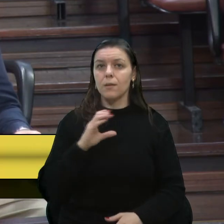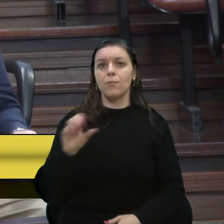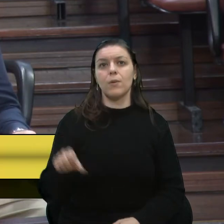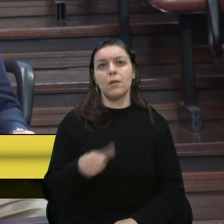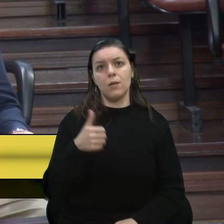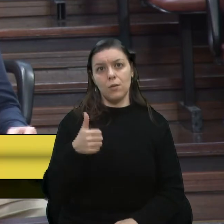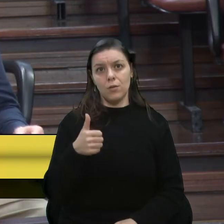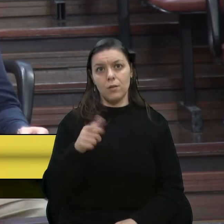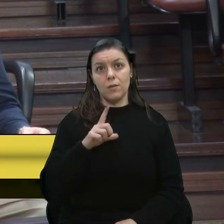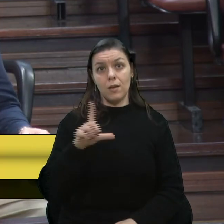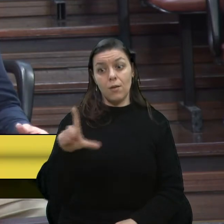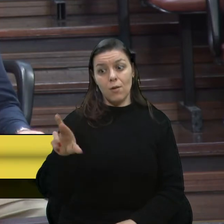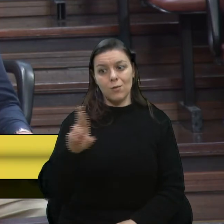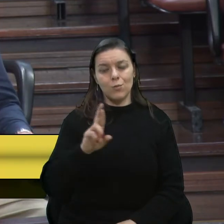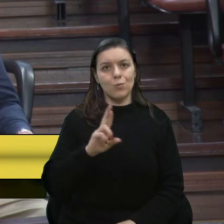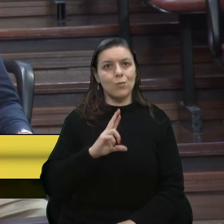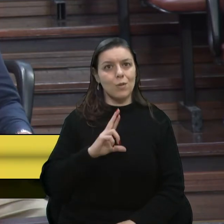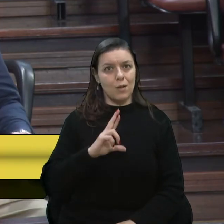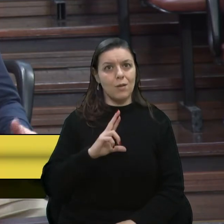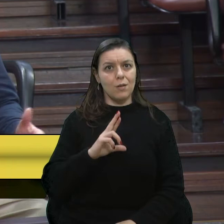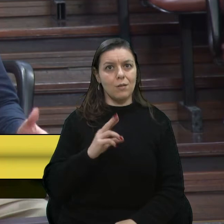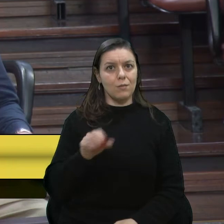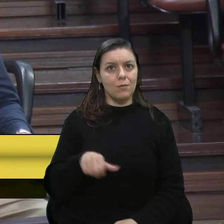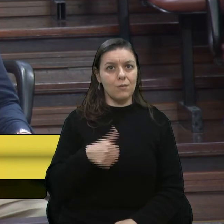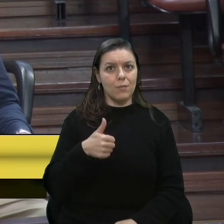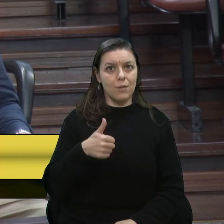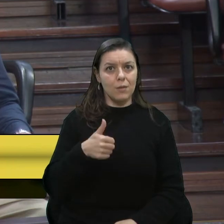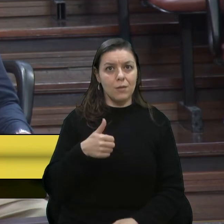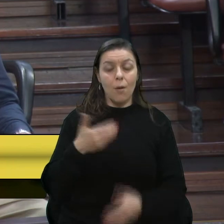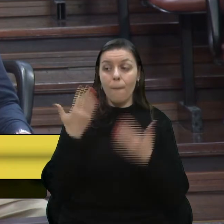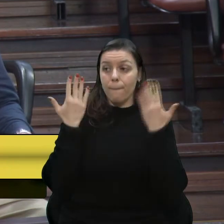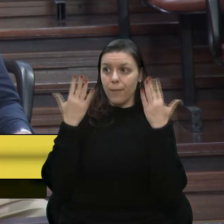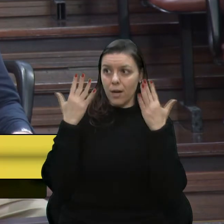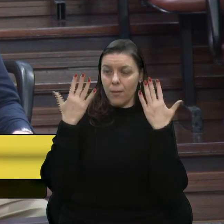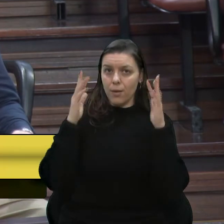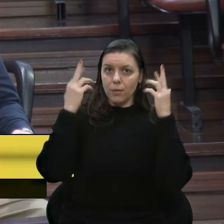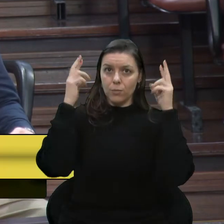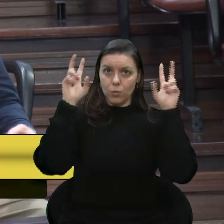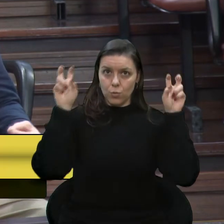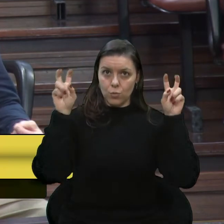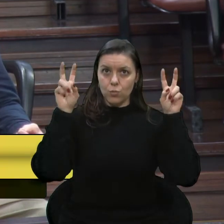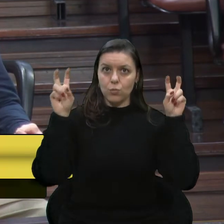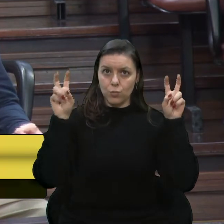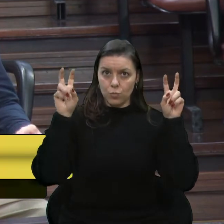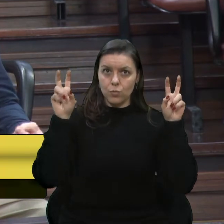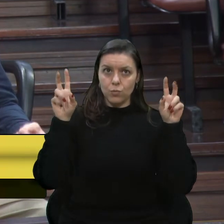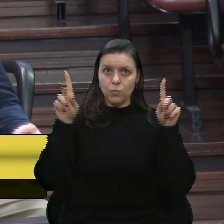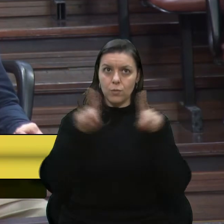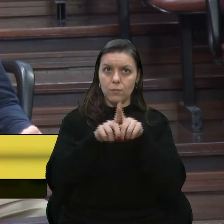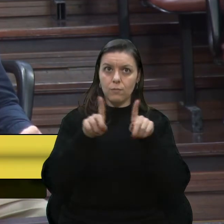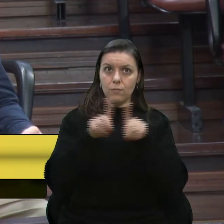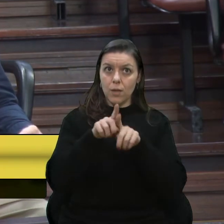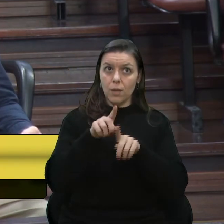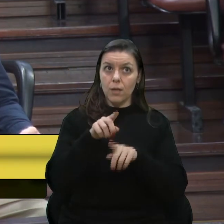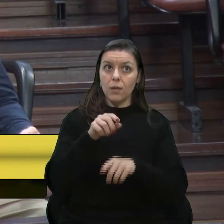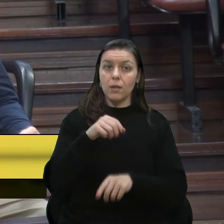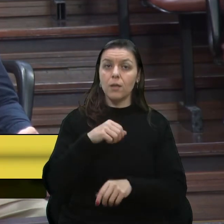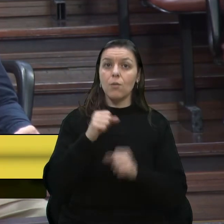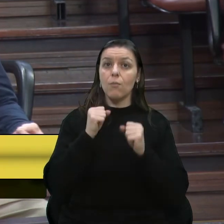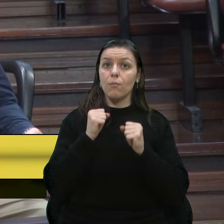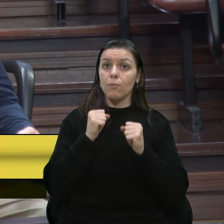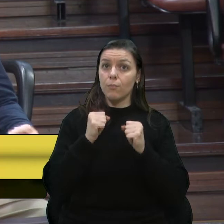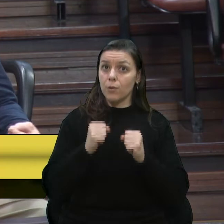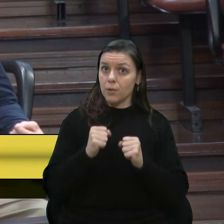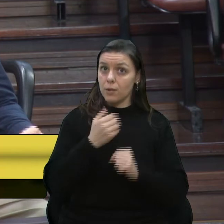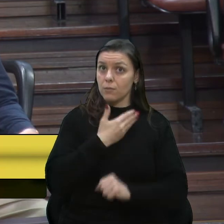tendo um resultado bem mais profícuo. Então, parabéns pelo assunto, e o poder público tem que olhar, sim, para